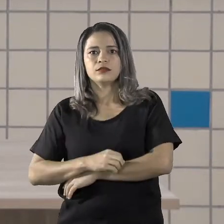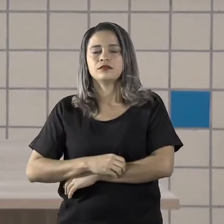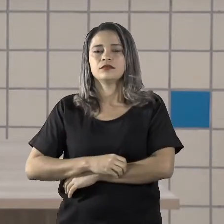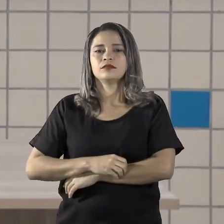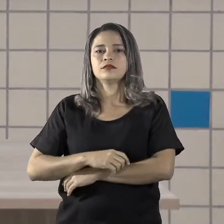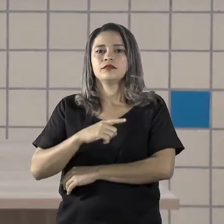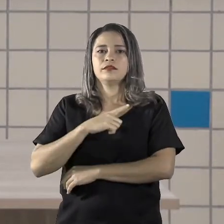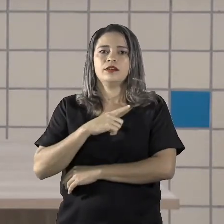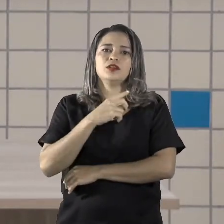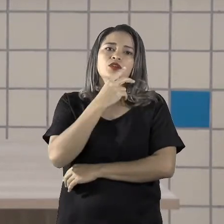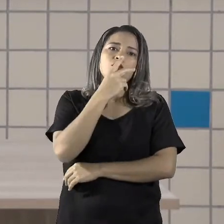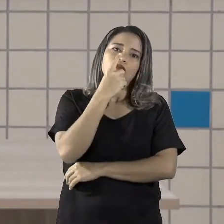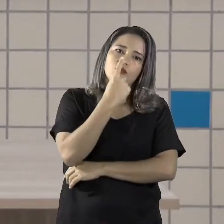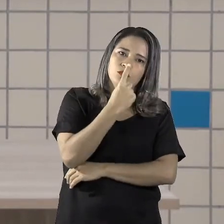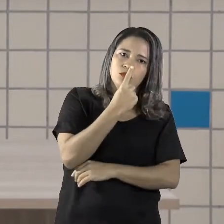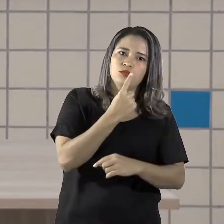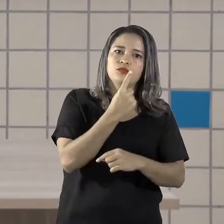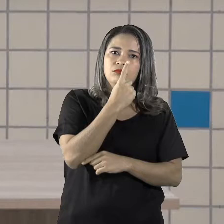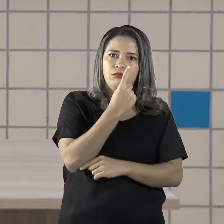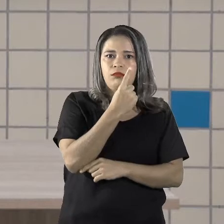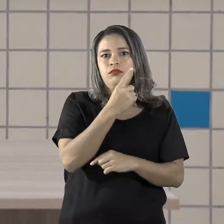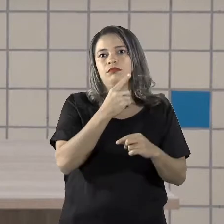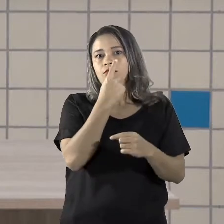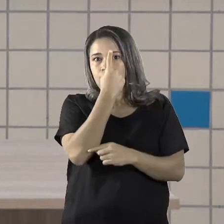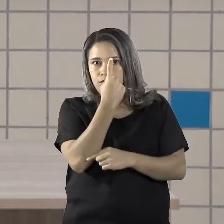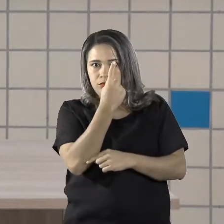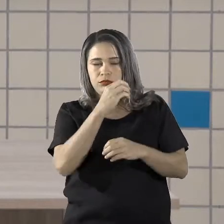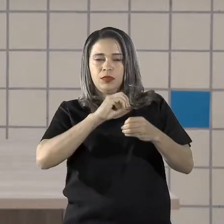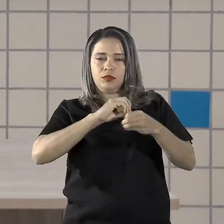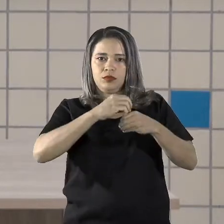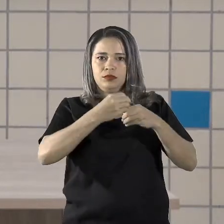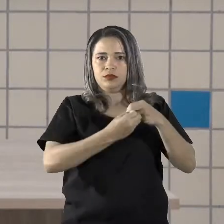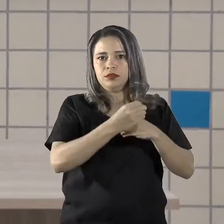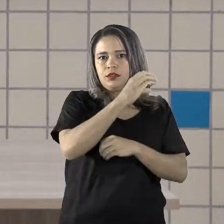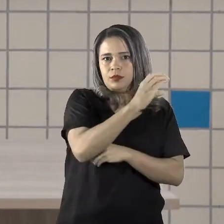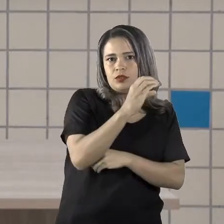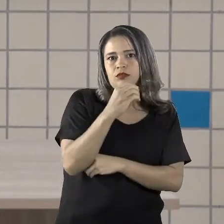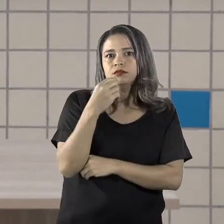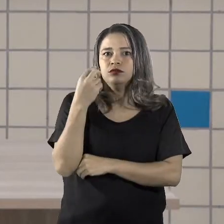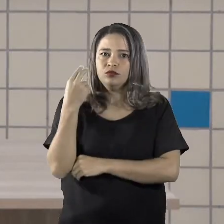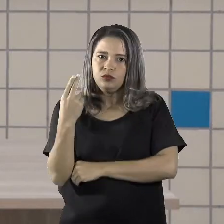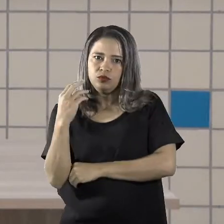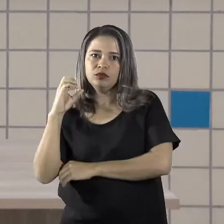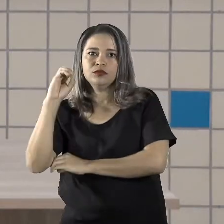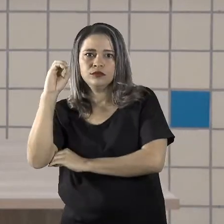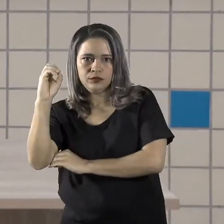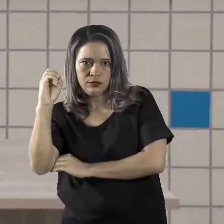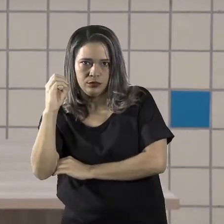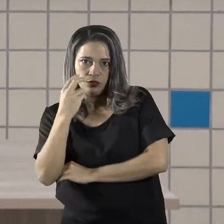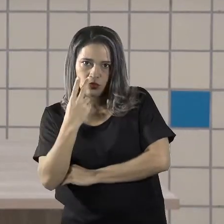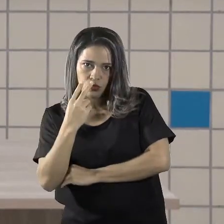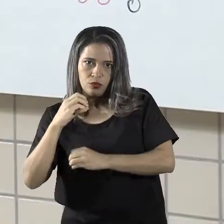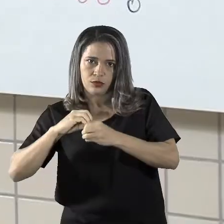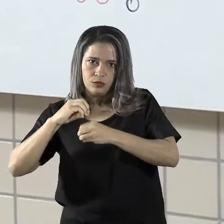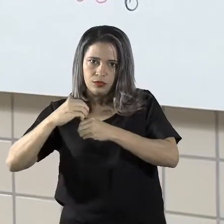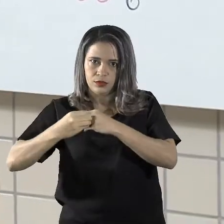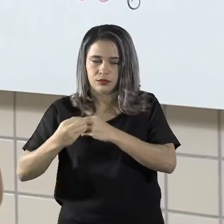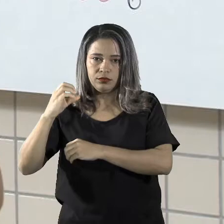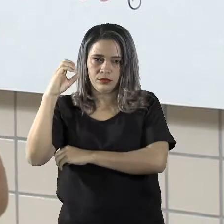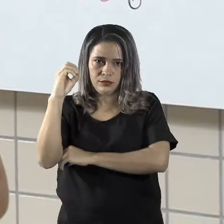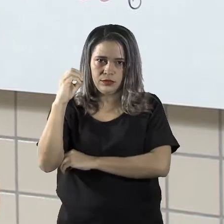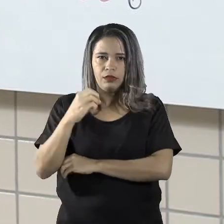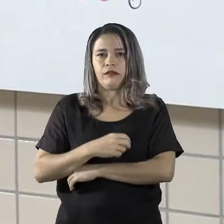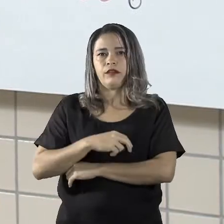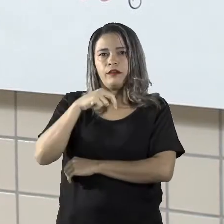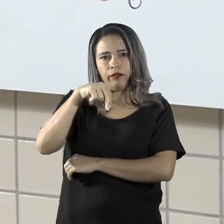e duas moléculas de oxigênio. Nós vamos ter também o NH3. Nós temos